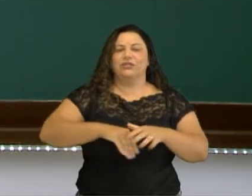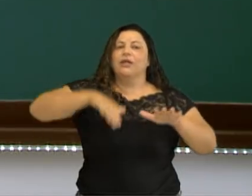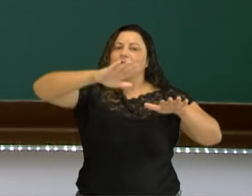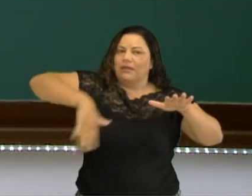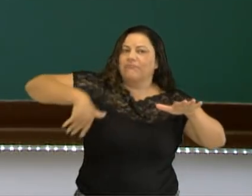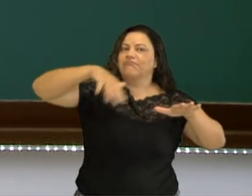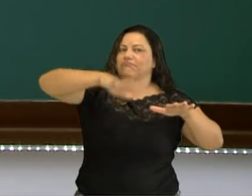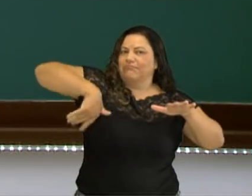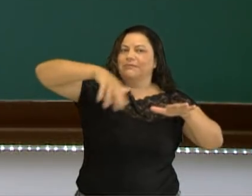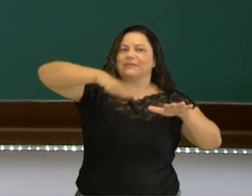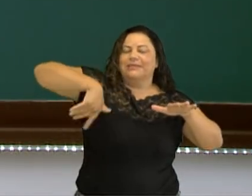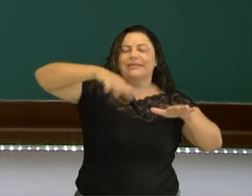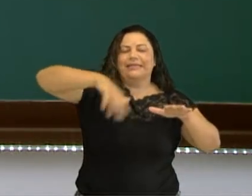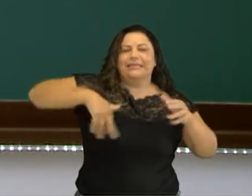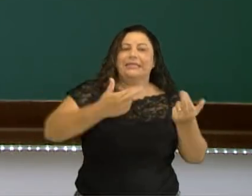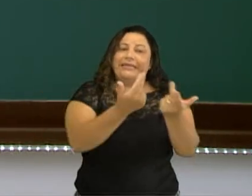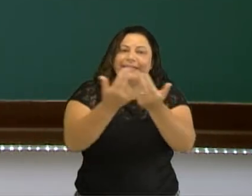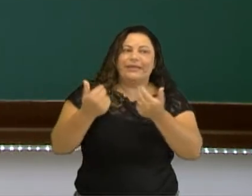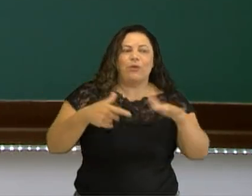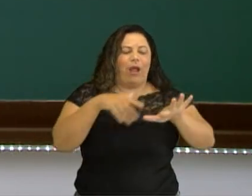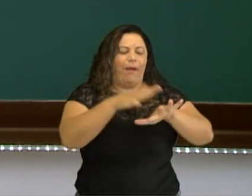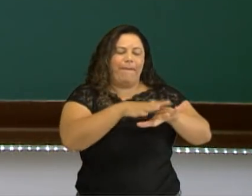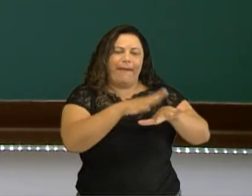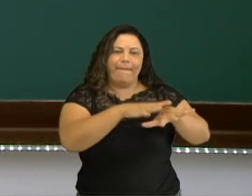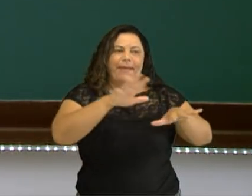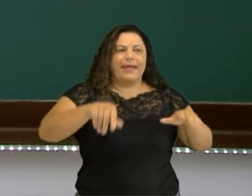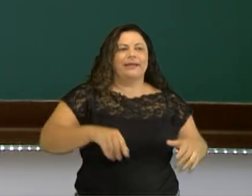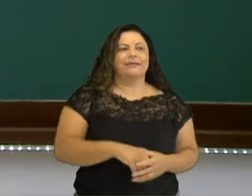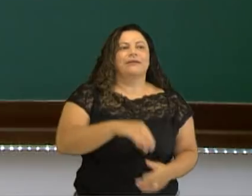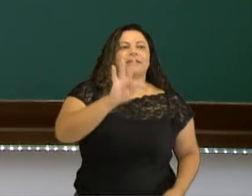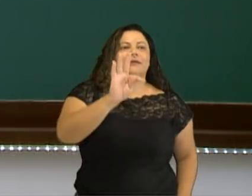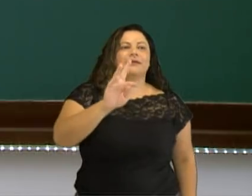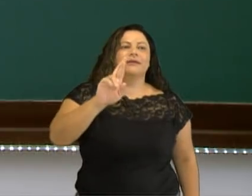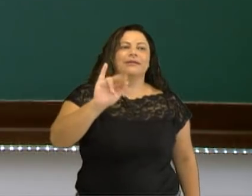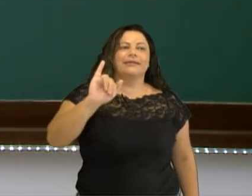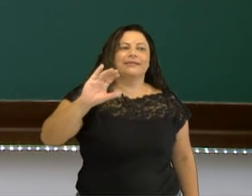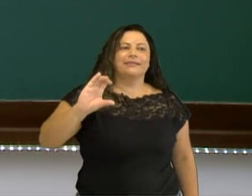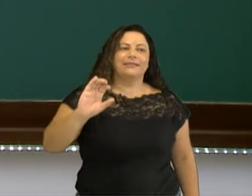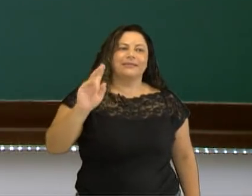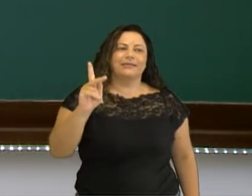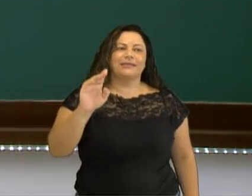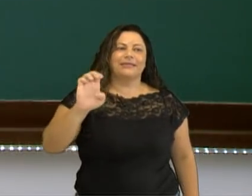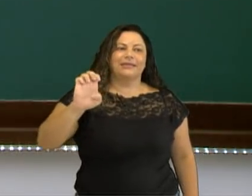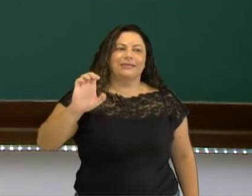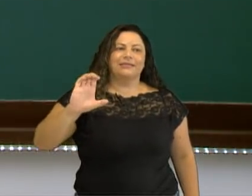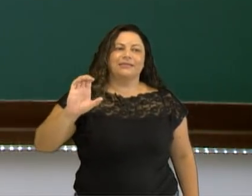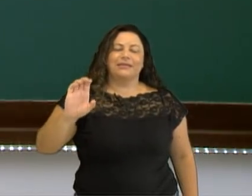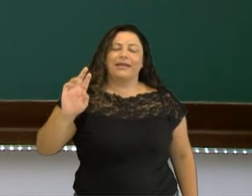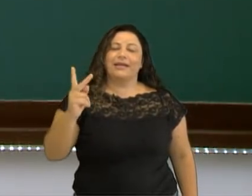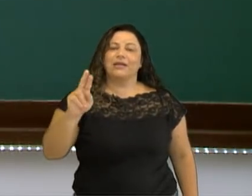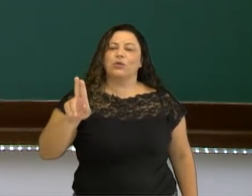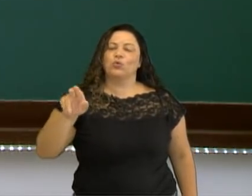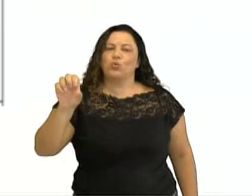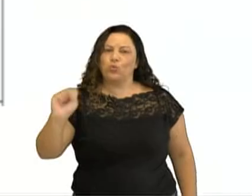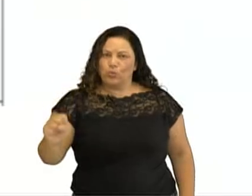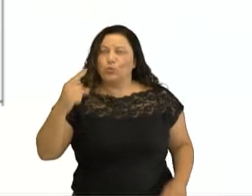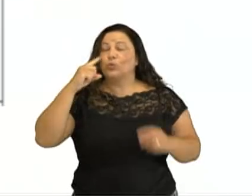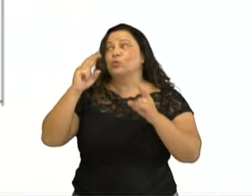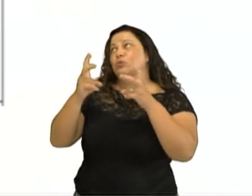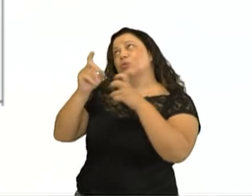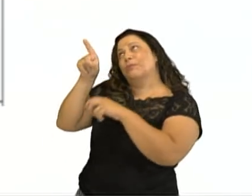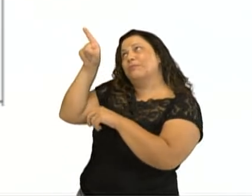nós colocamos o nosso polegar, e o nome dele é Triquecus manatus. É um nome científico baseado